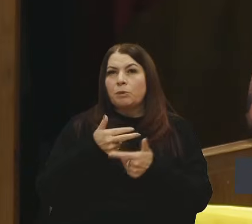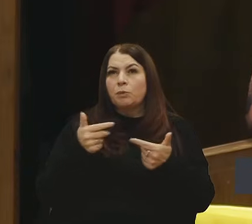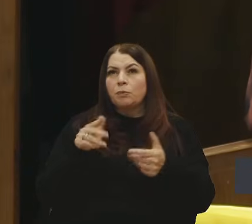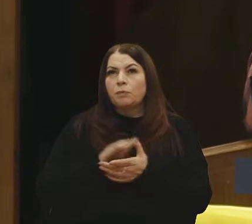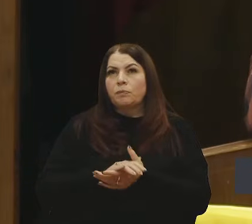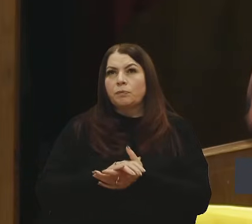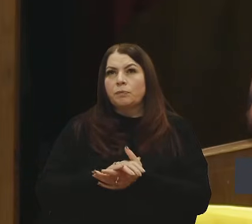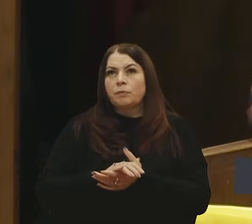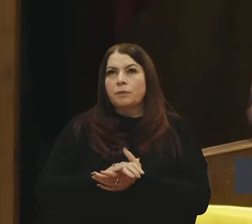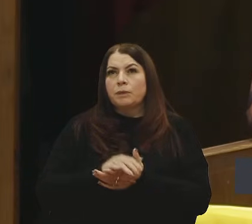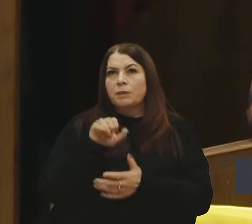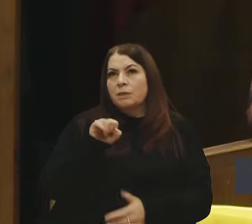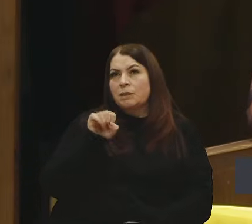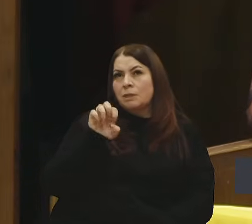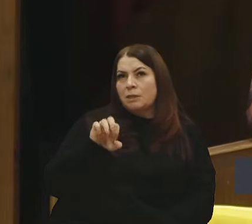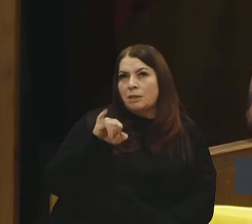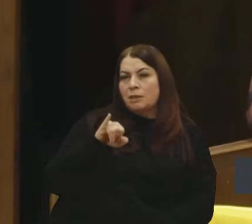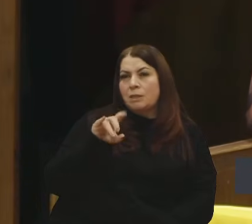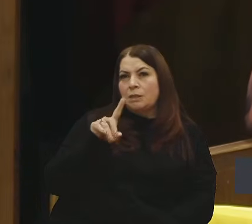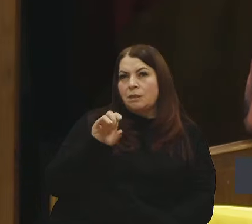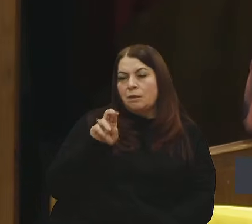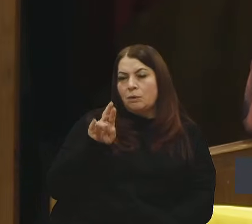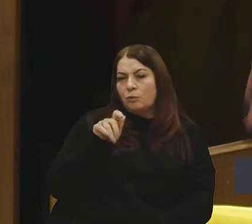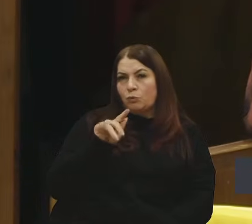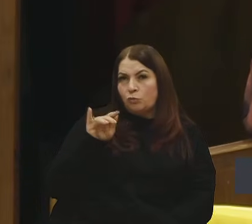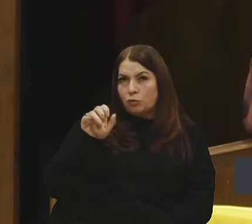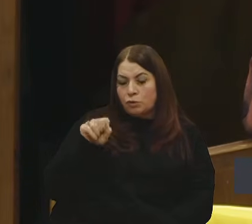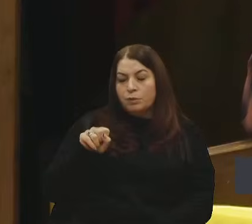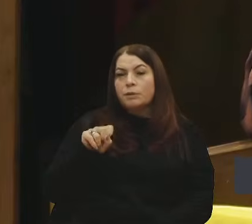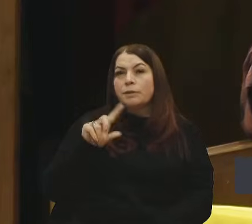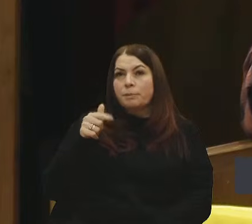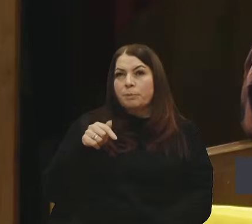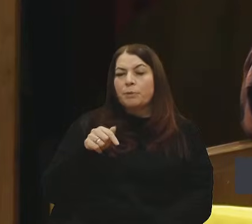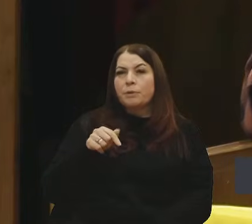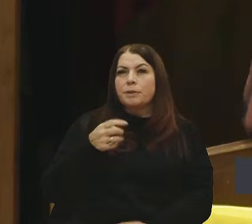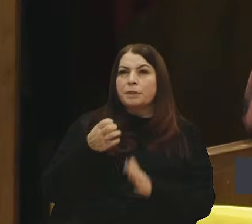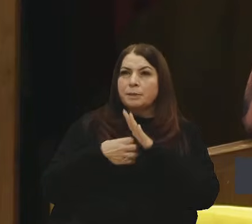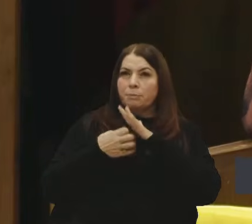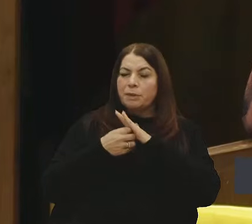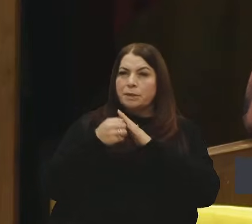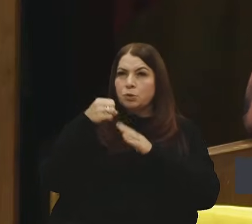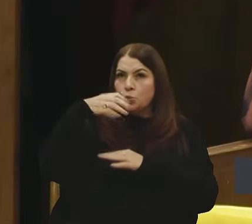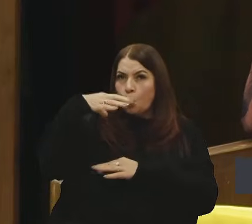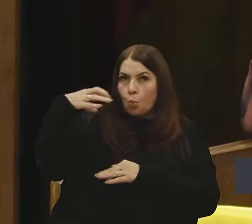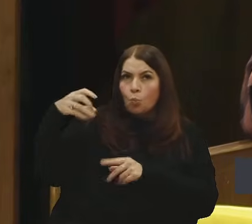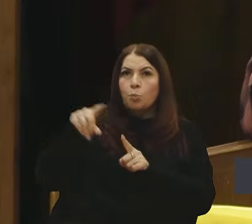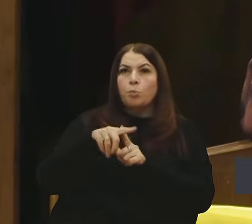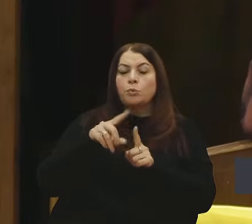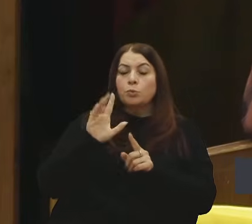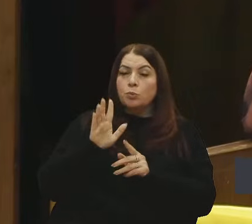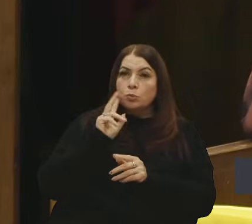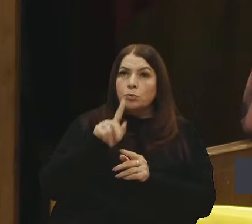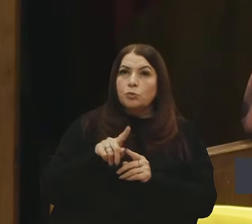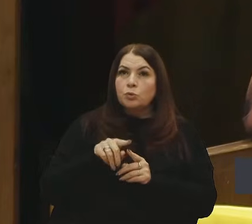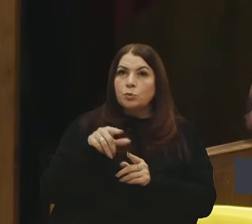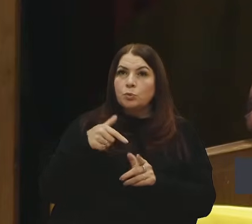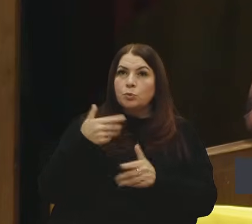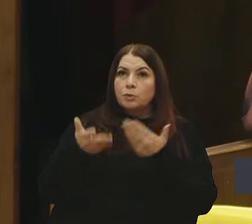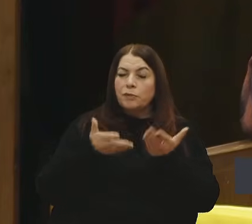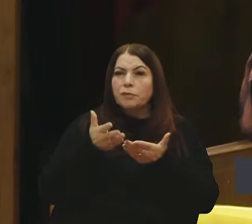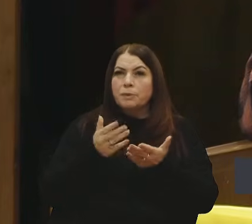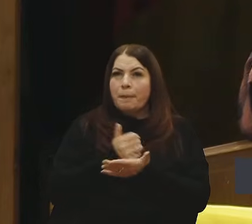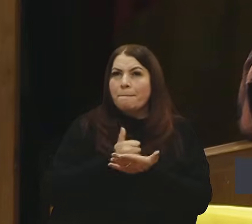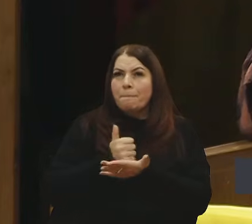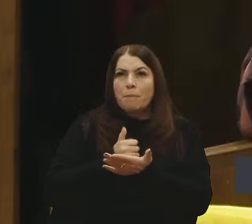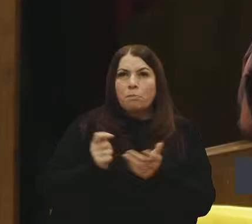as siderúrgicas, depois as empresas de energia. Hoje eles estão mirando nos serviços assim mais